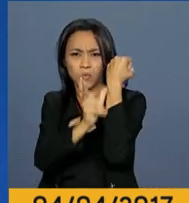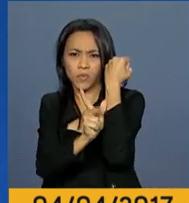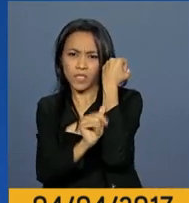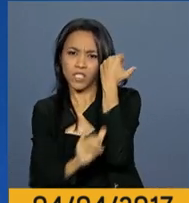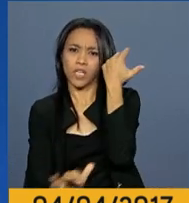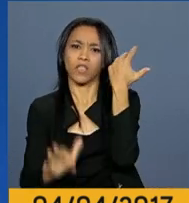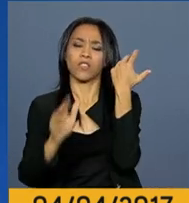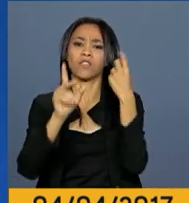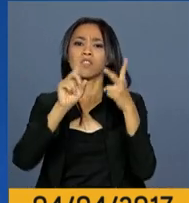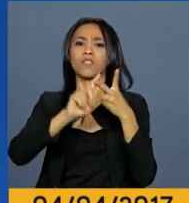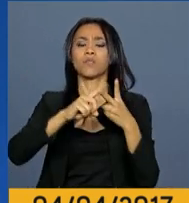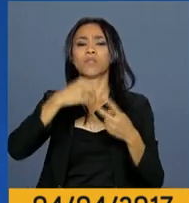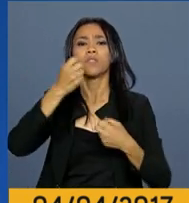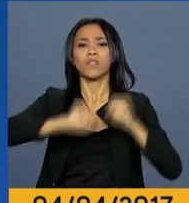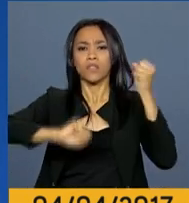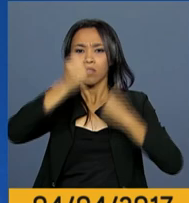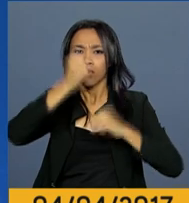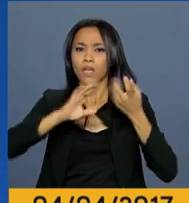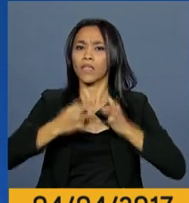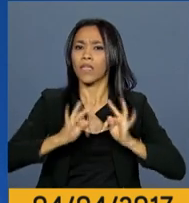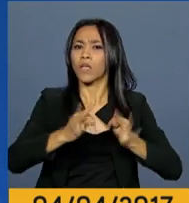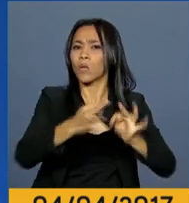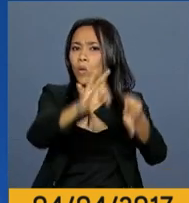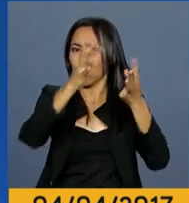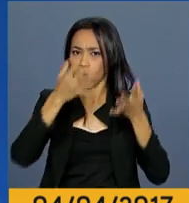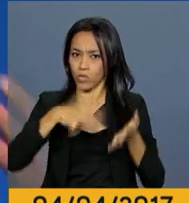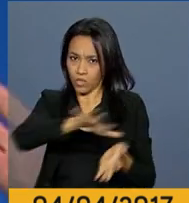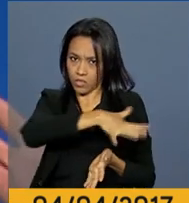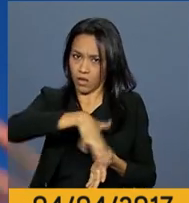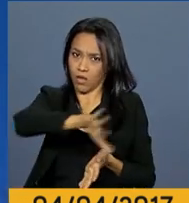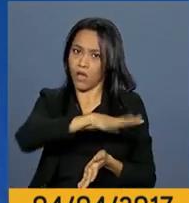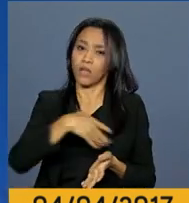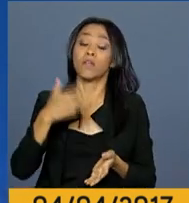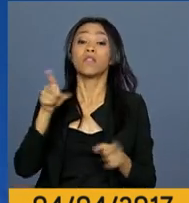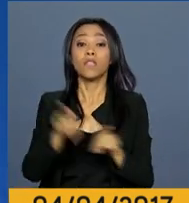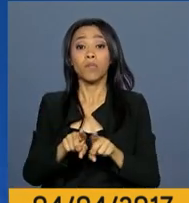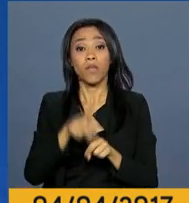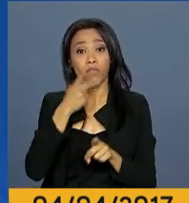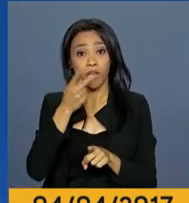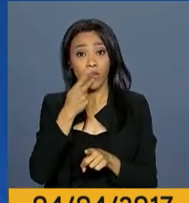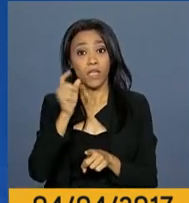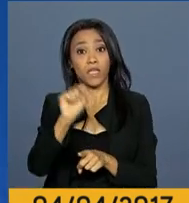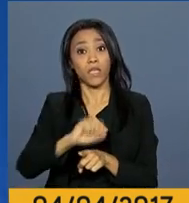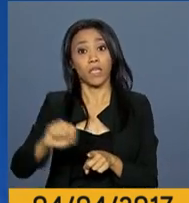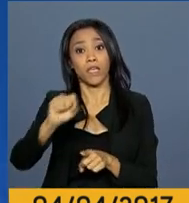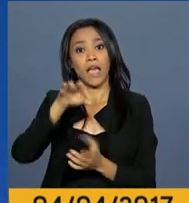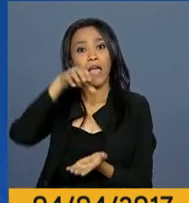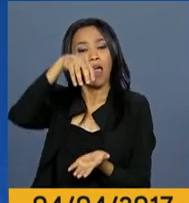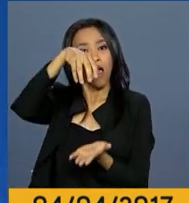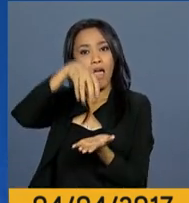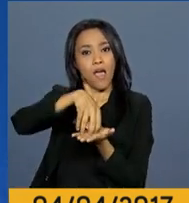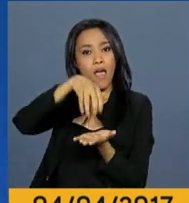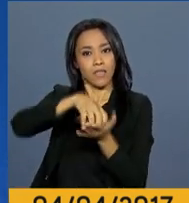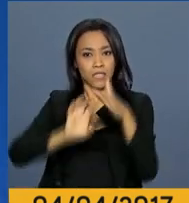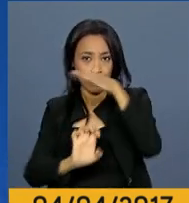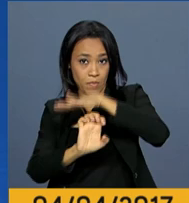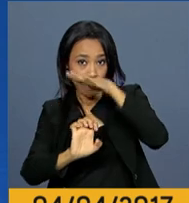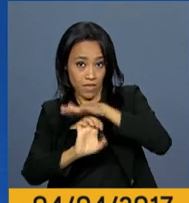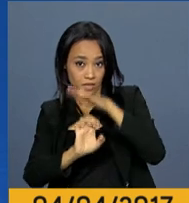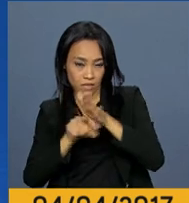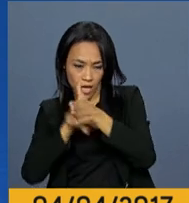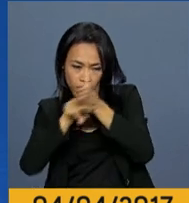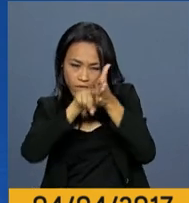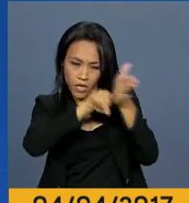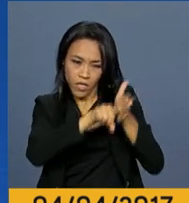informática e produtos eletrônicos. Acabei de mencionar que as agências de risco já reconhecem que o cenário